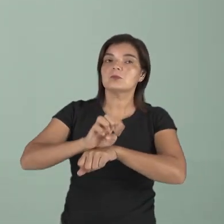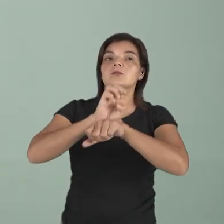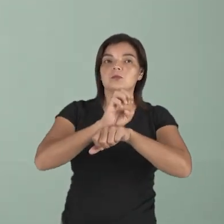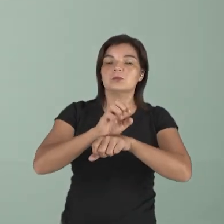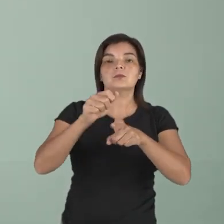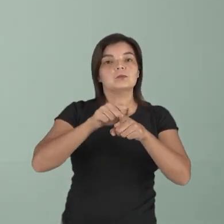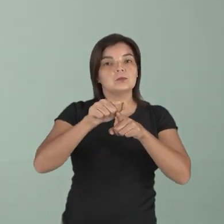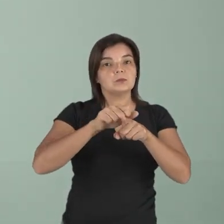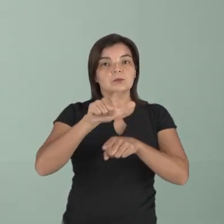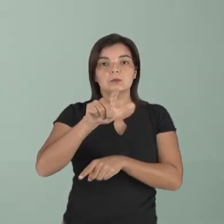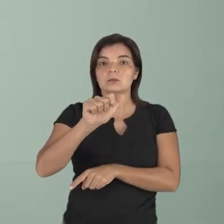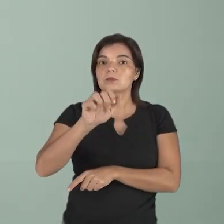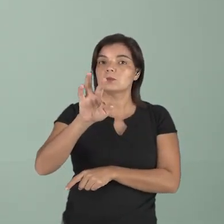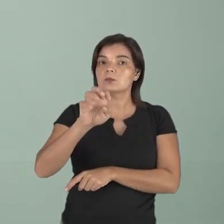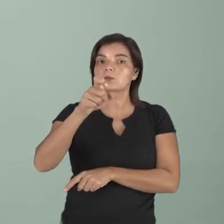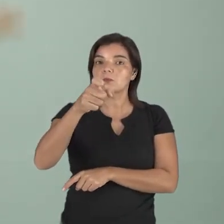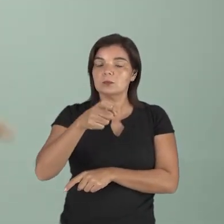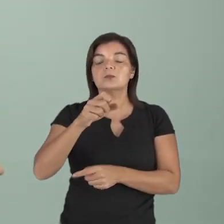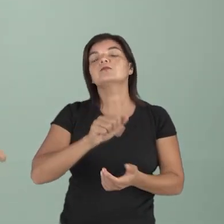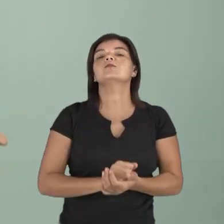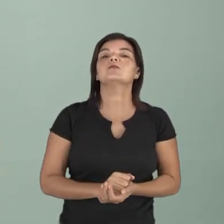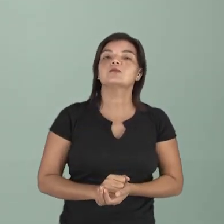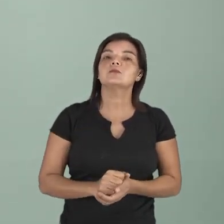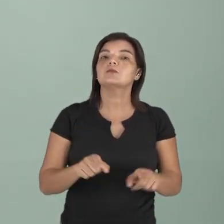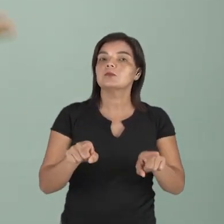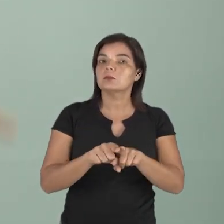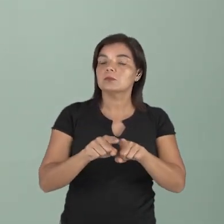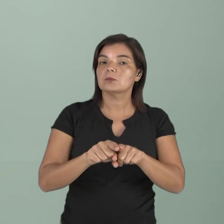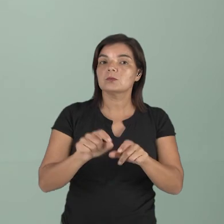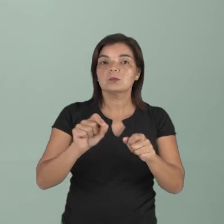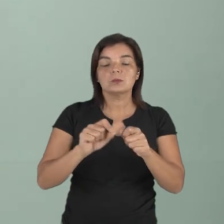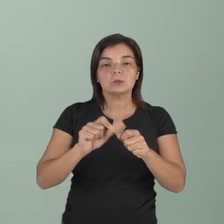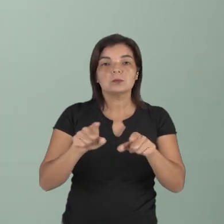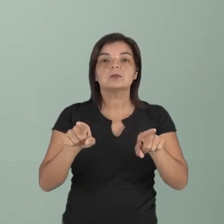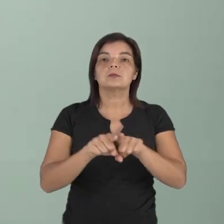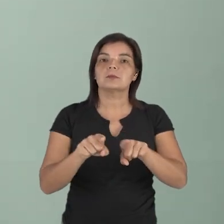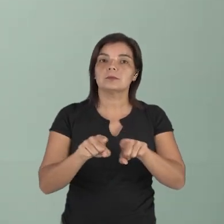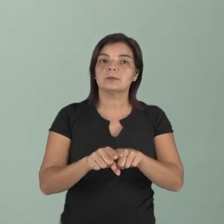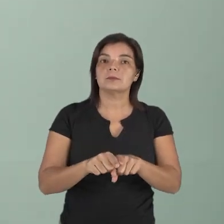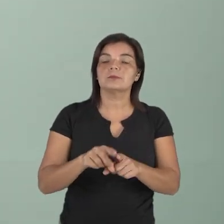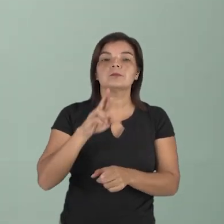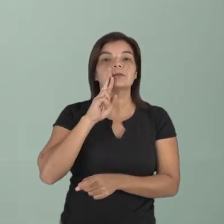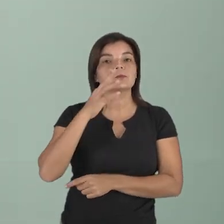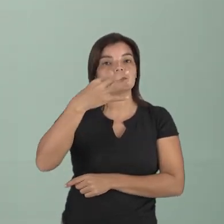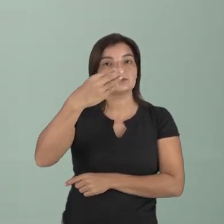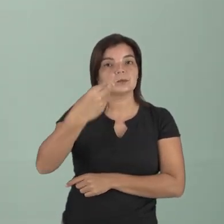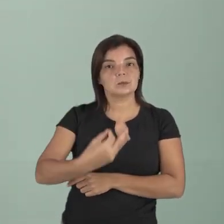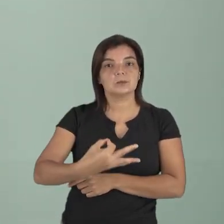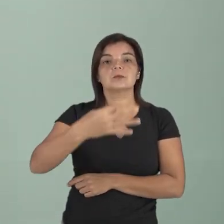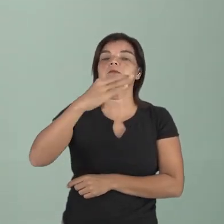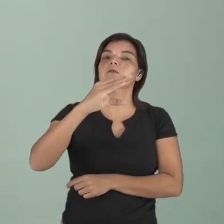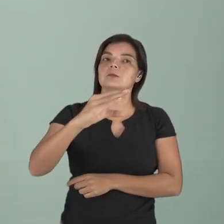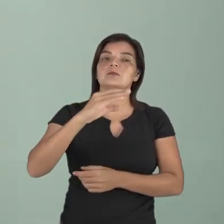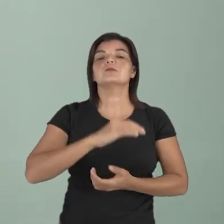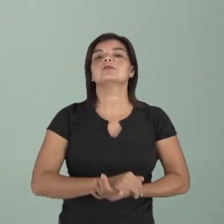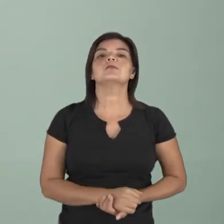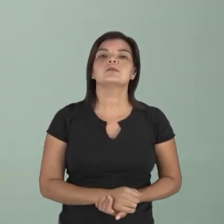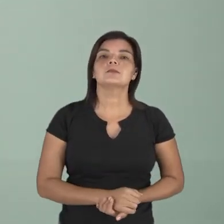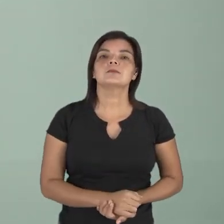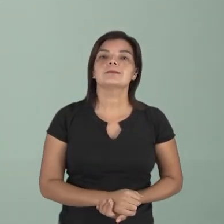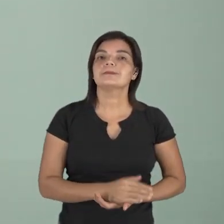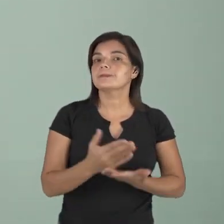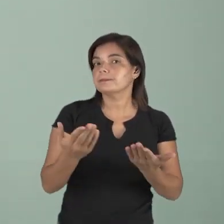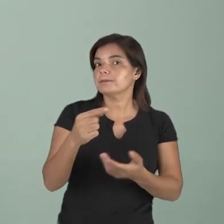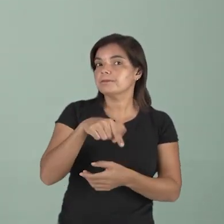foi a borracha, o látex, que serviria para a produção da borracha. Então a alternativa certa é a letra C.